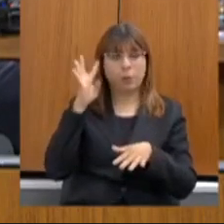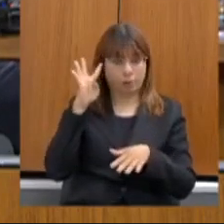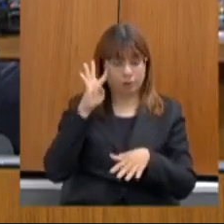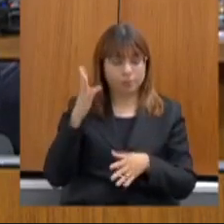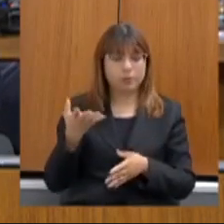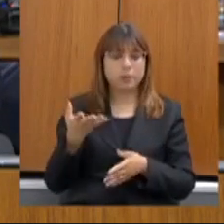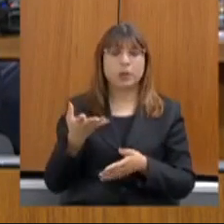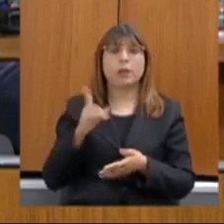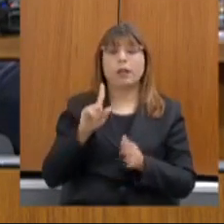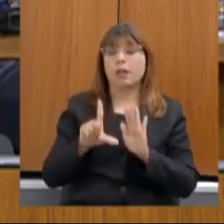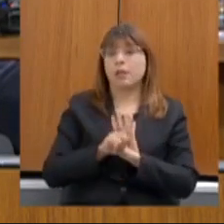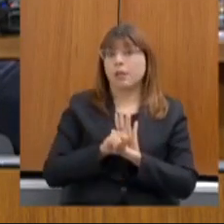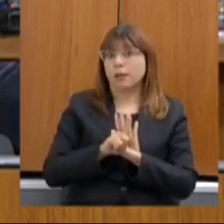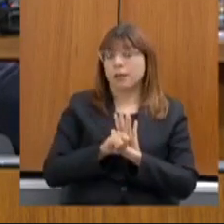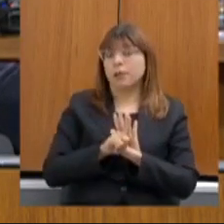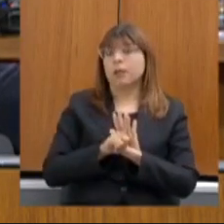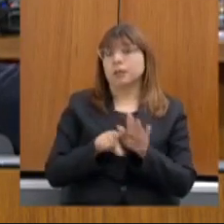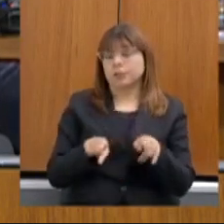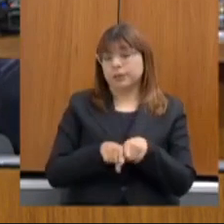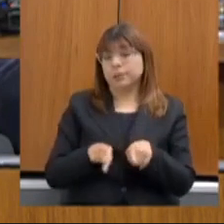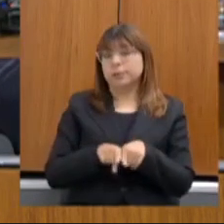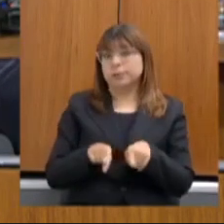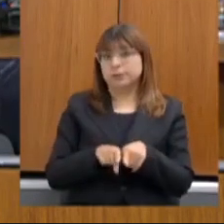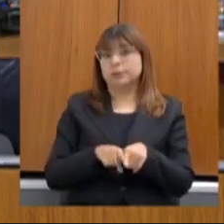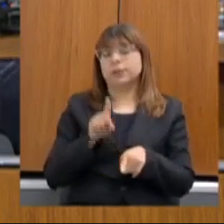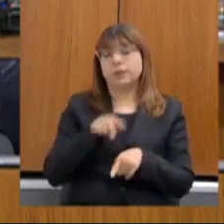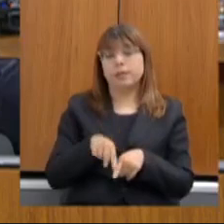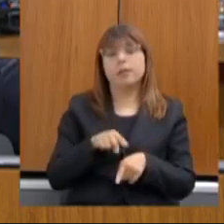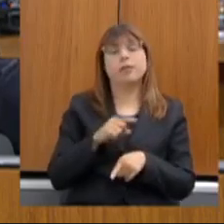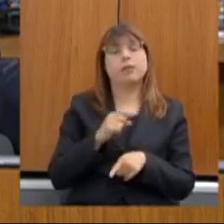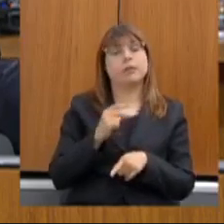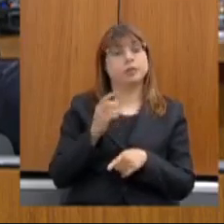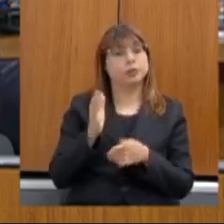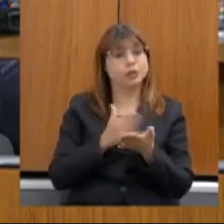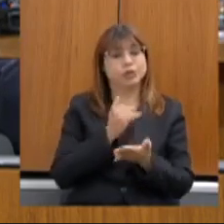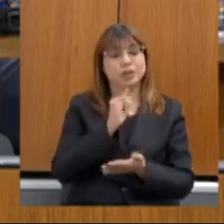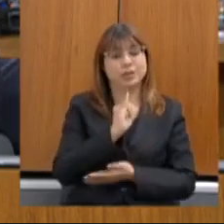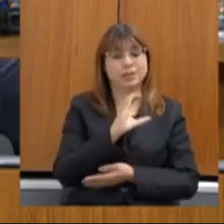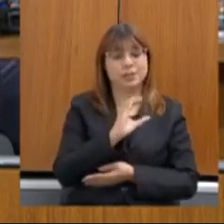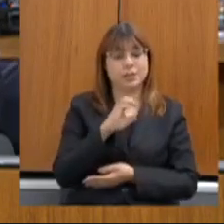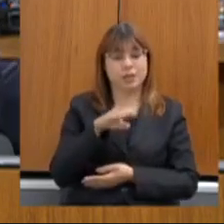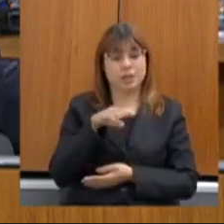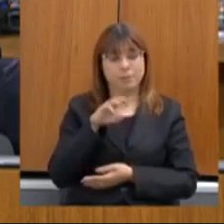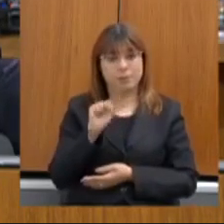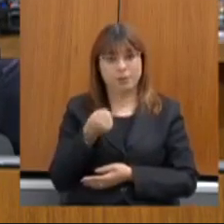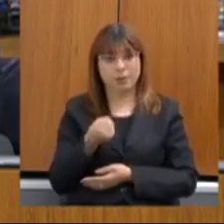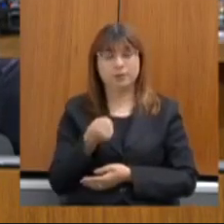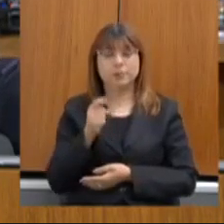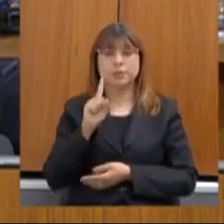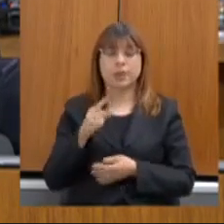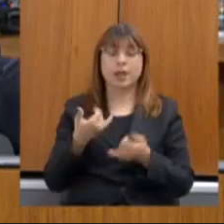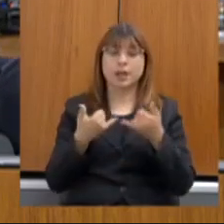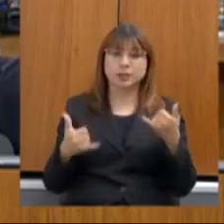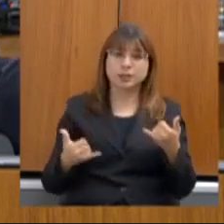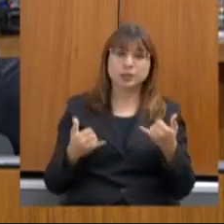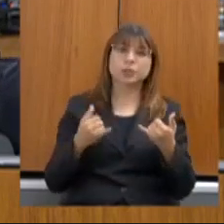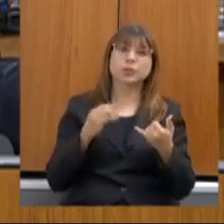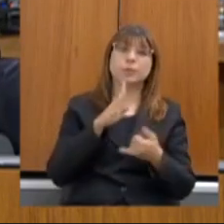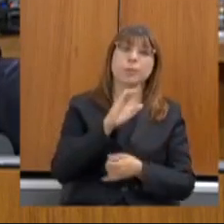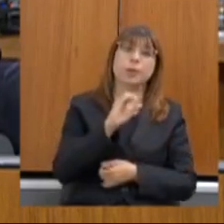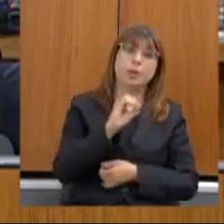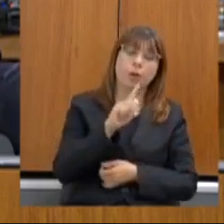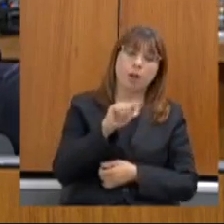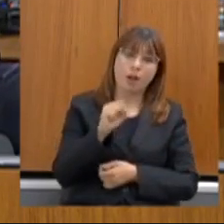é a lei que isenta também do ICMS a cólica a biomassa e o